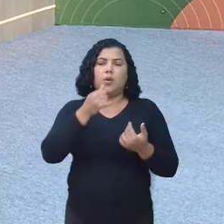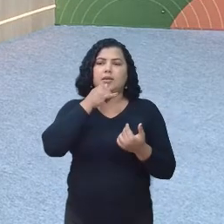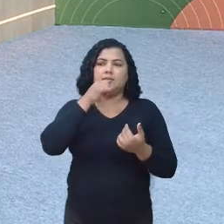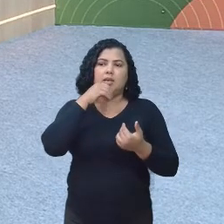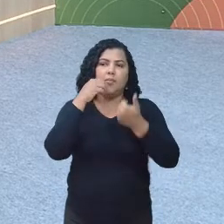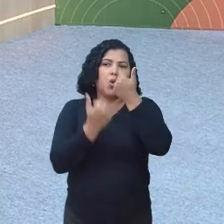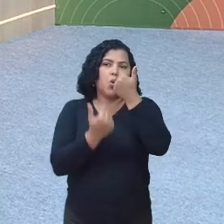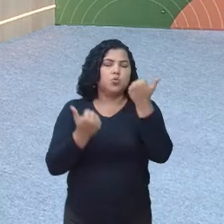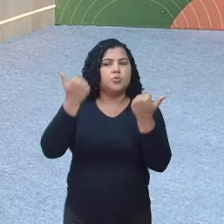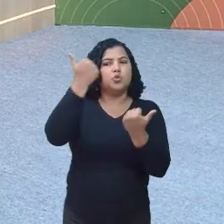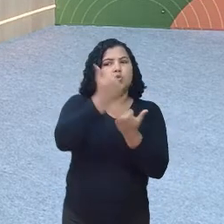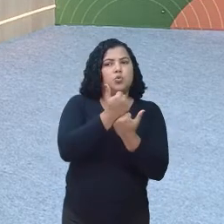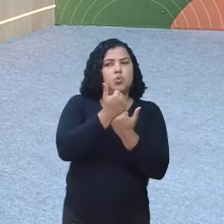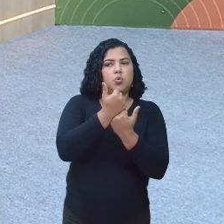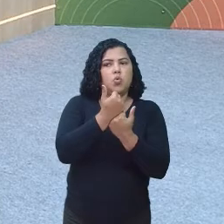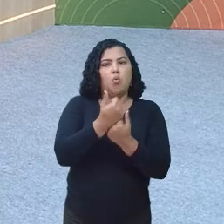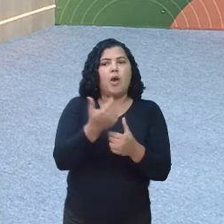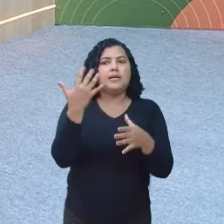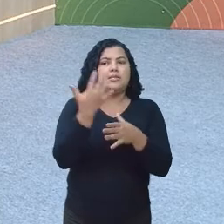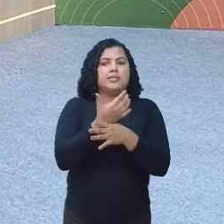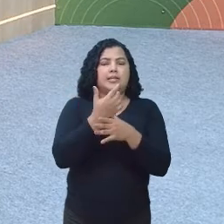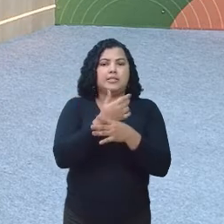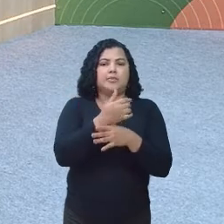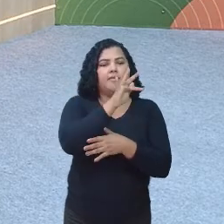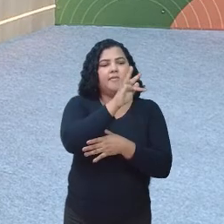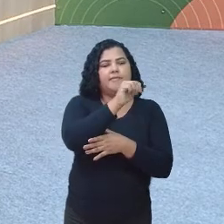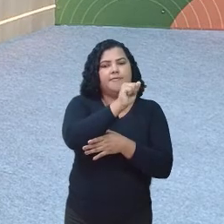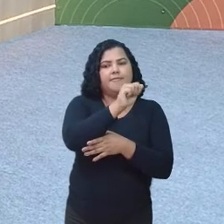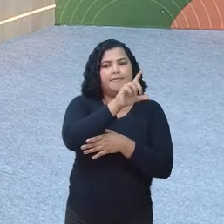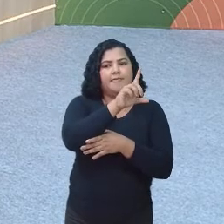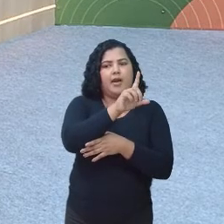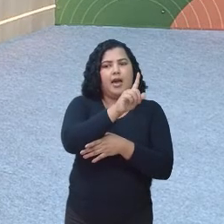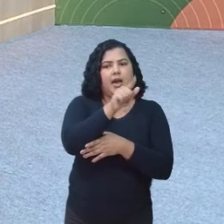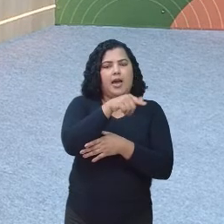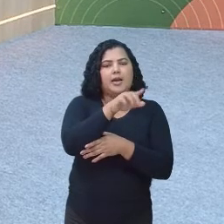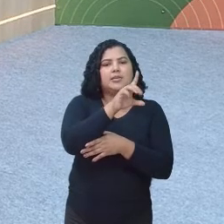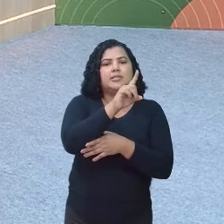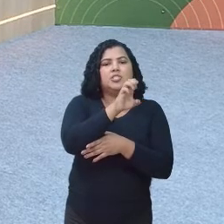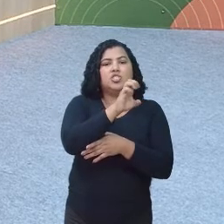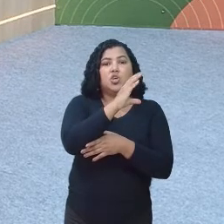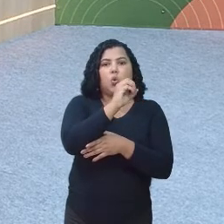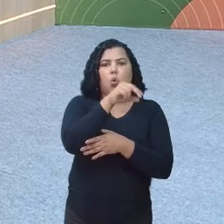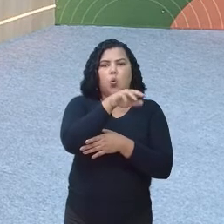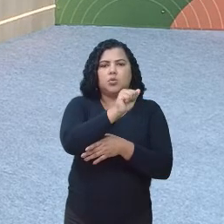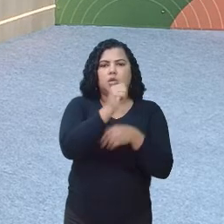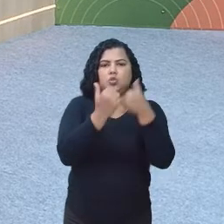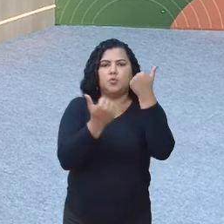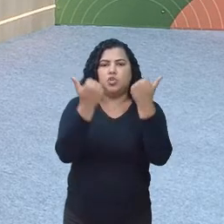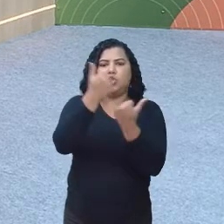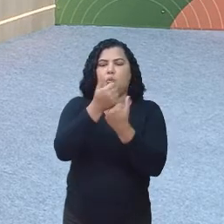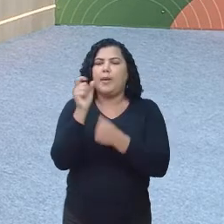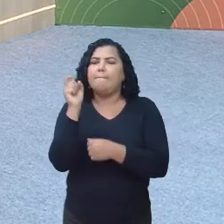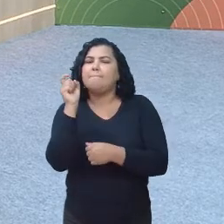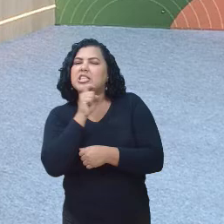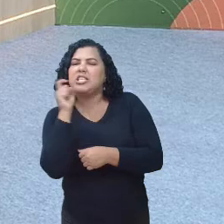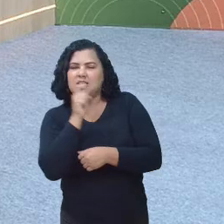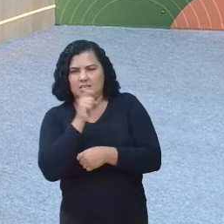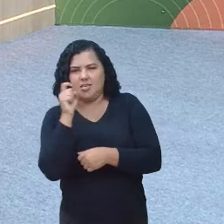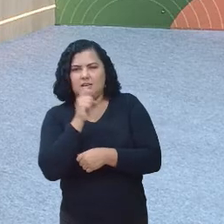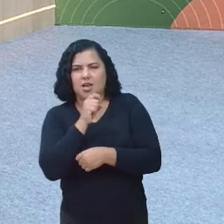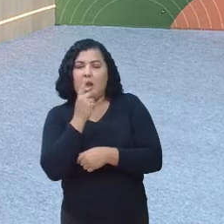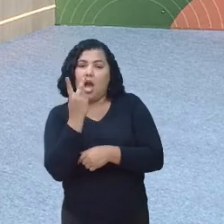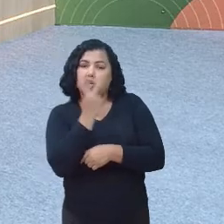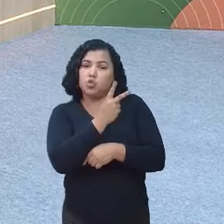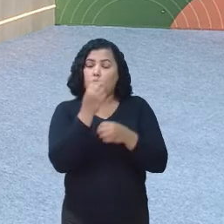de conta por uma cidade de mentirinha, por uma cidade fabricada. E essas duas expressões, essas duas formas de paráfrase,